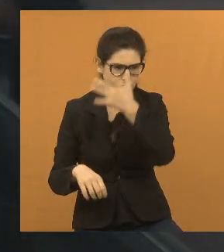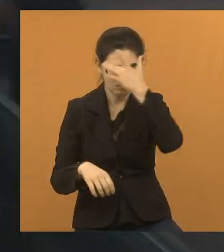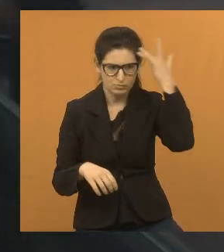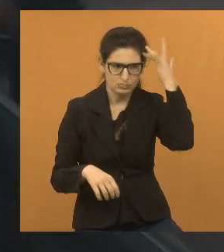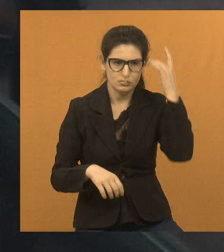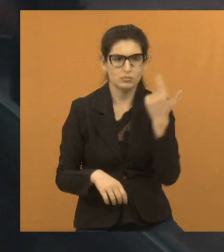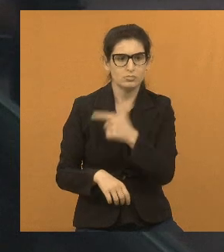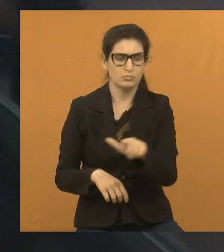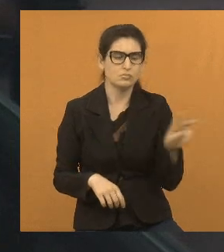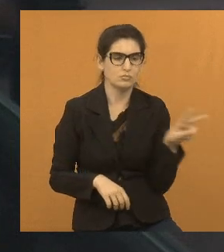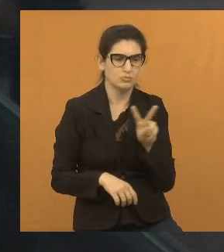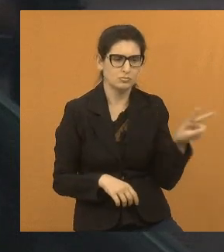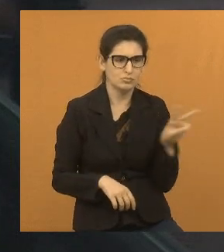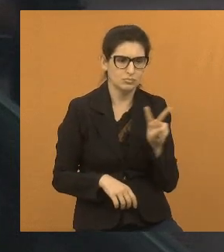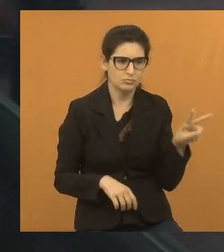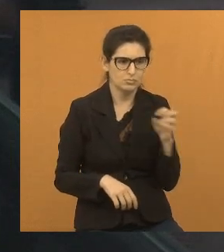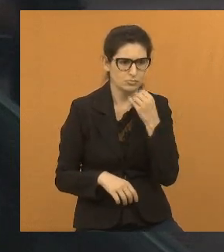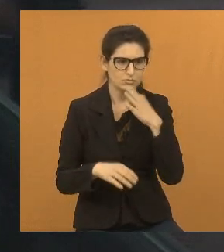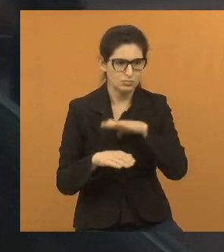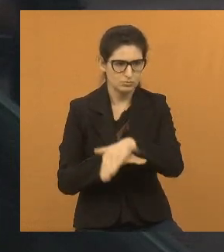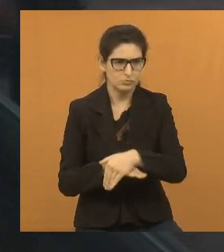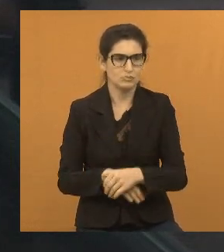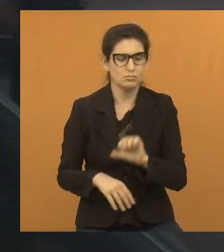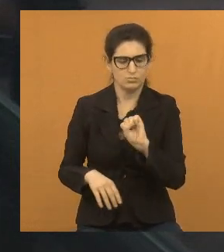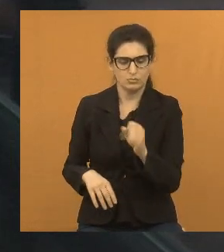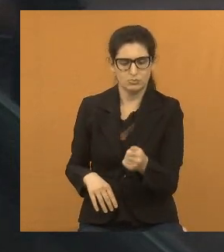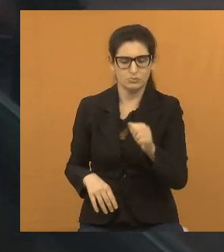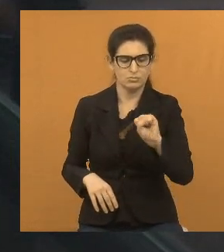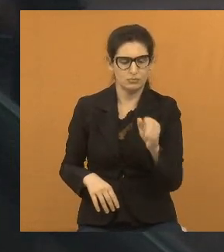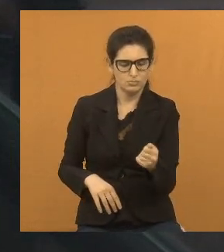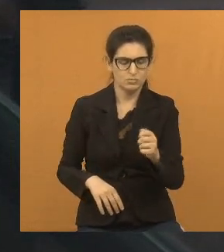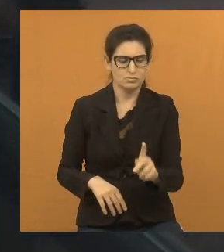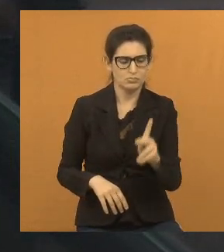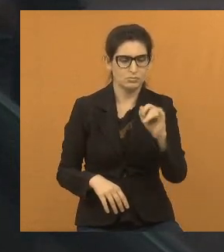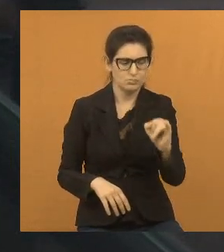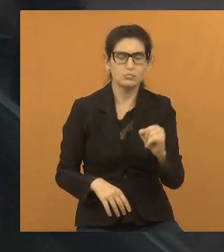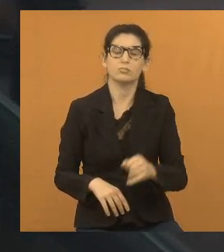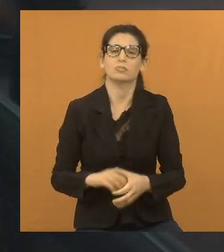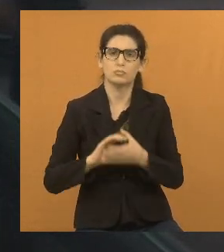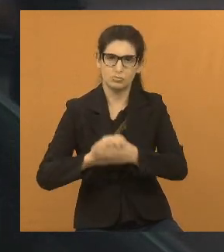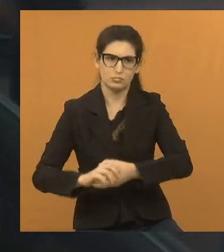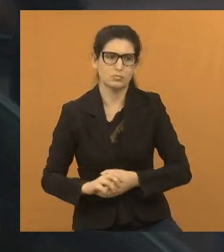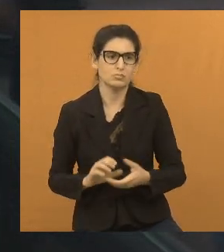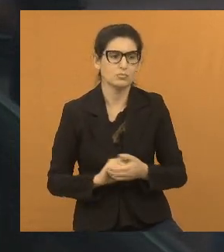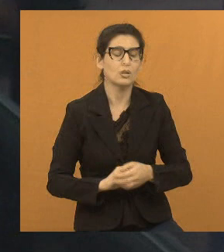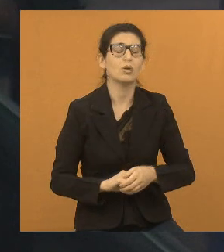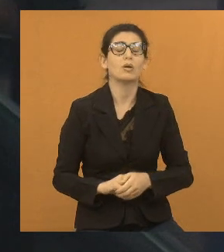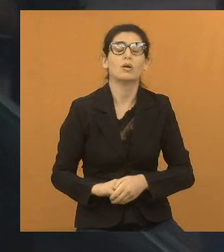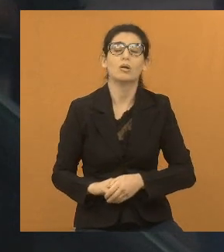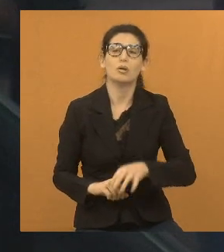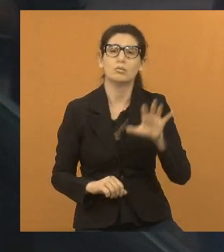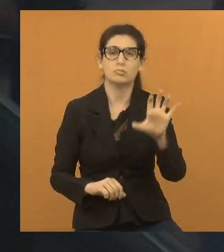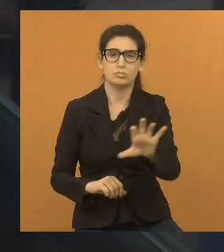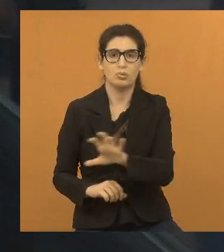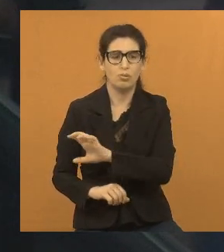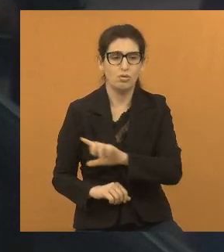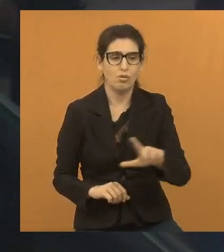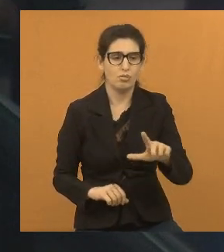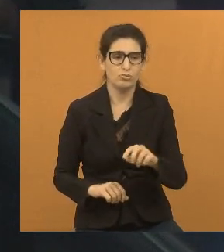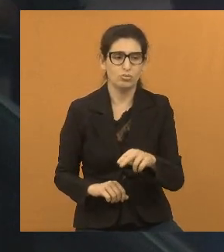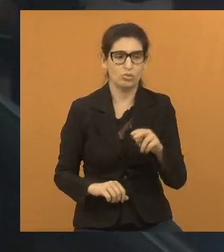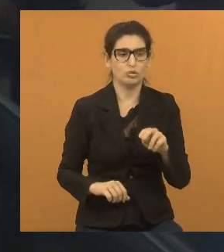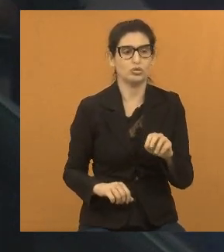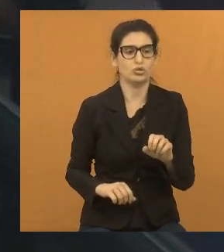demais vereadores, e Napuil e Sazaki, cumprimento o prefeito. A nossa região, a região leste, é uma região